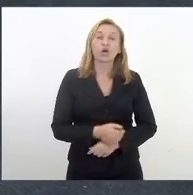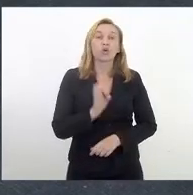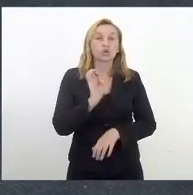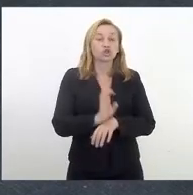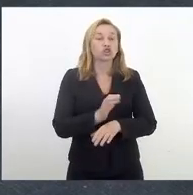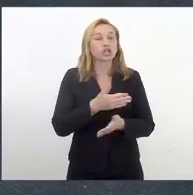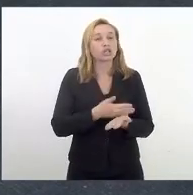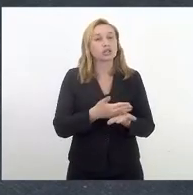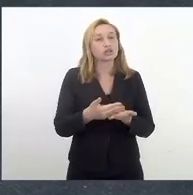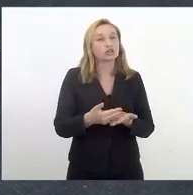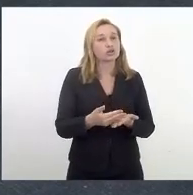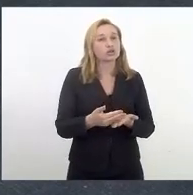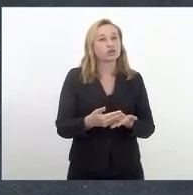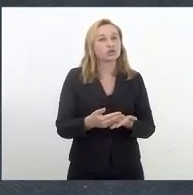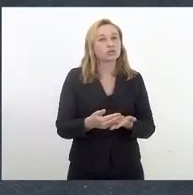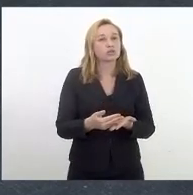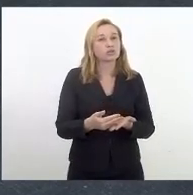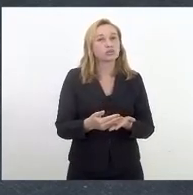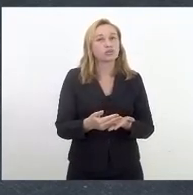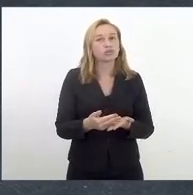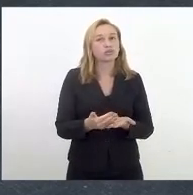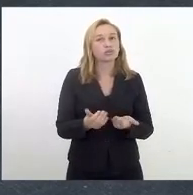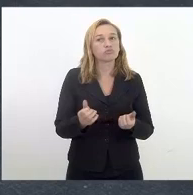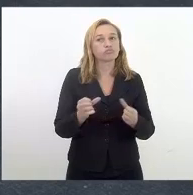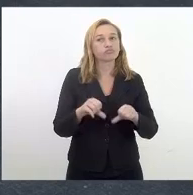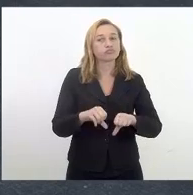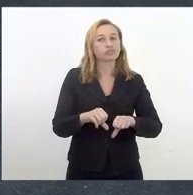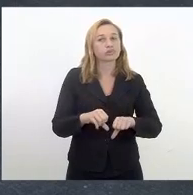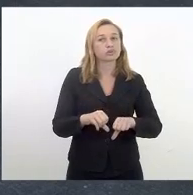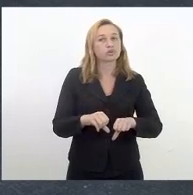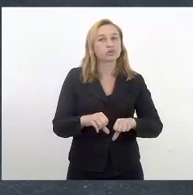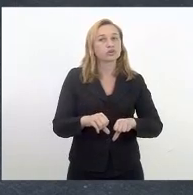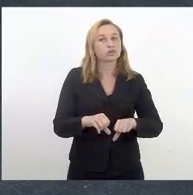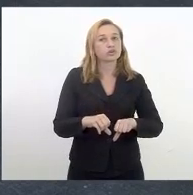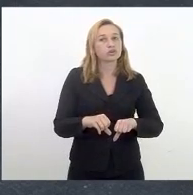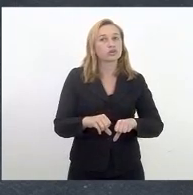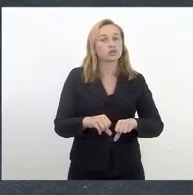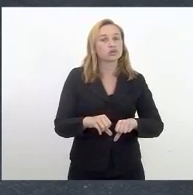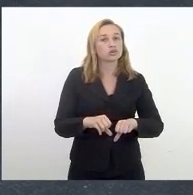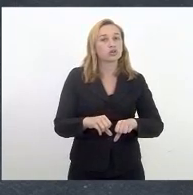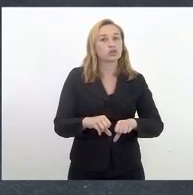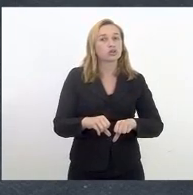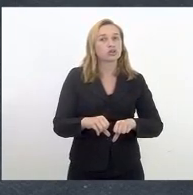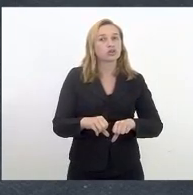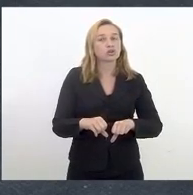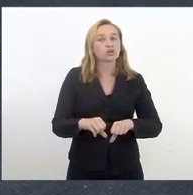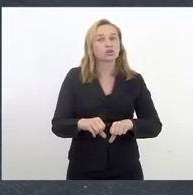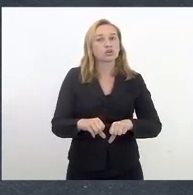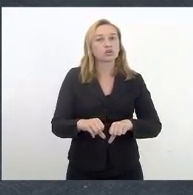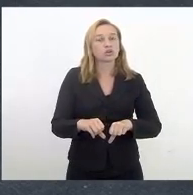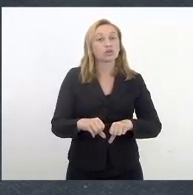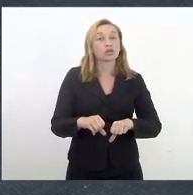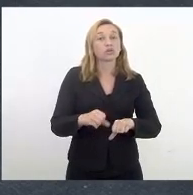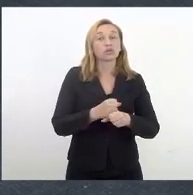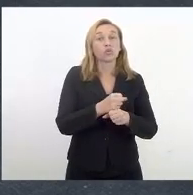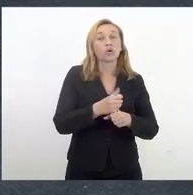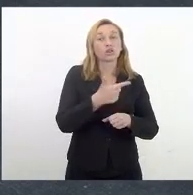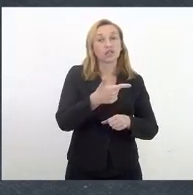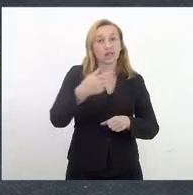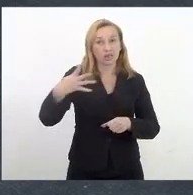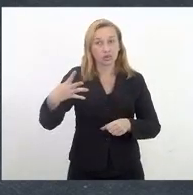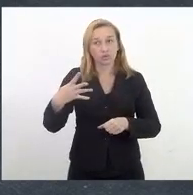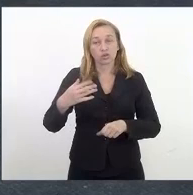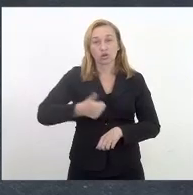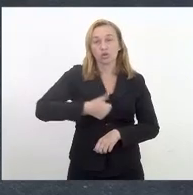estado começou a entrar na Teruya no segundo semestre de 14 Oi e o PG para primeiro